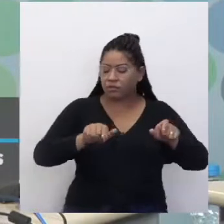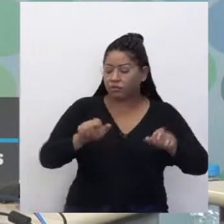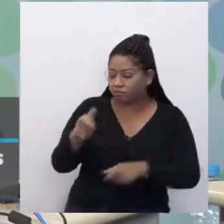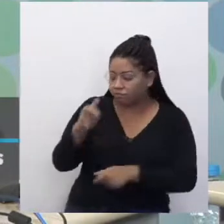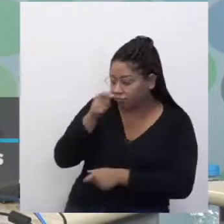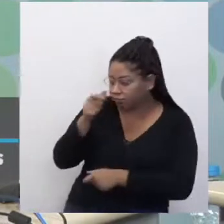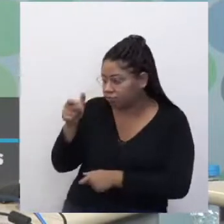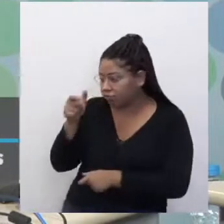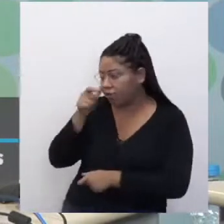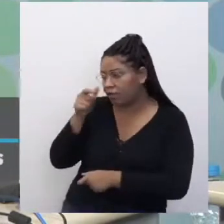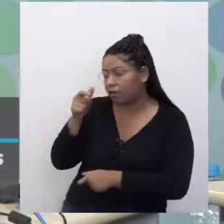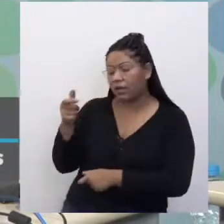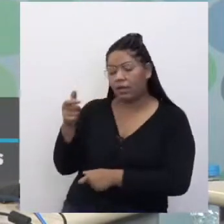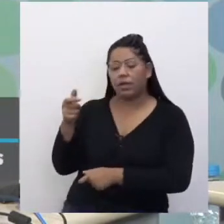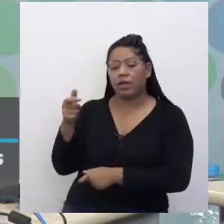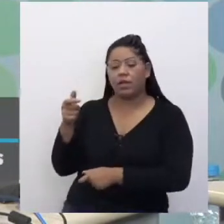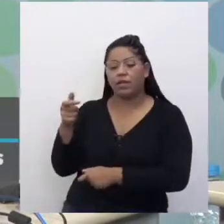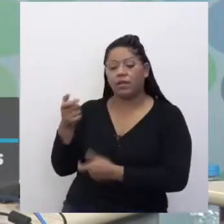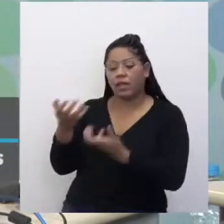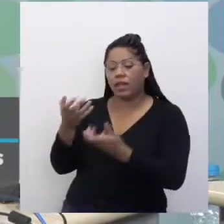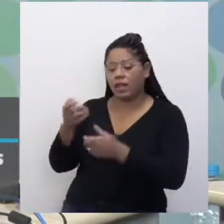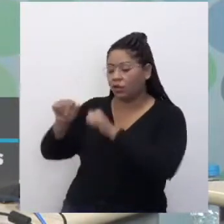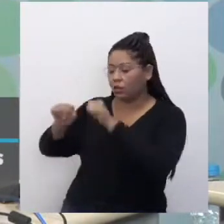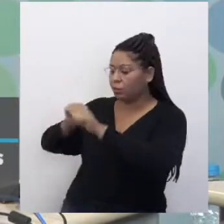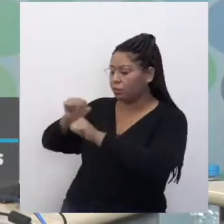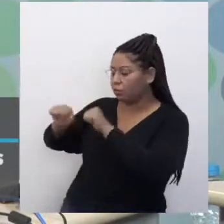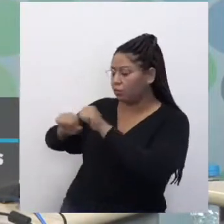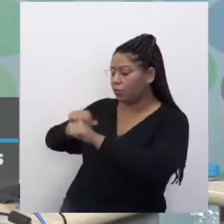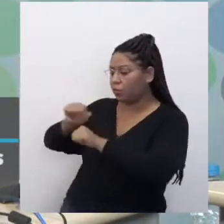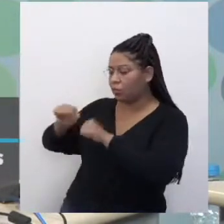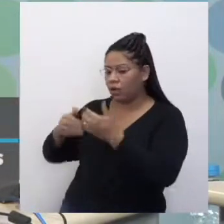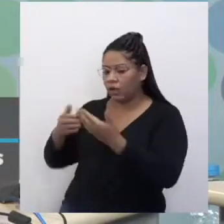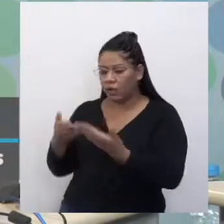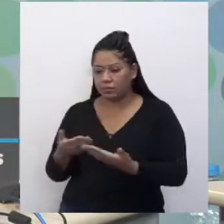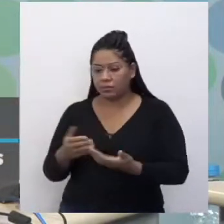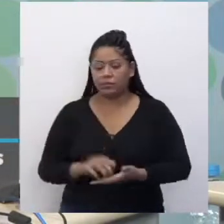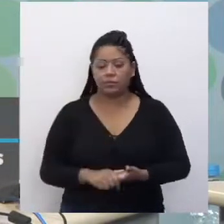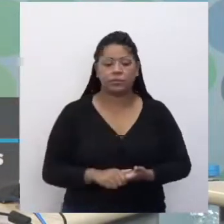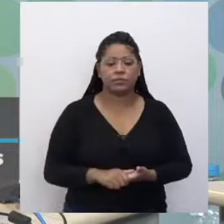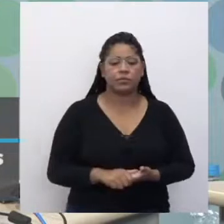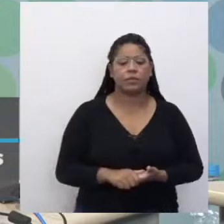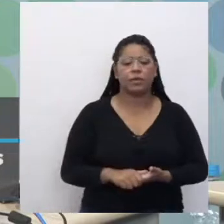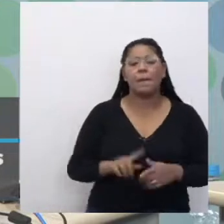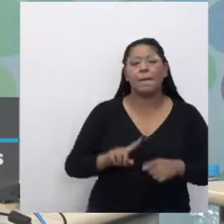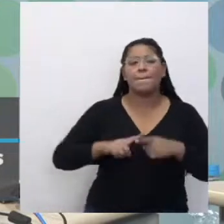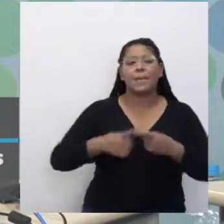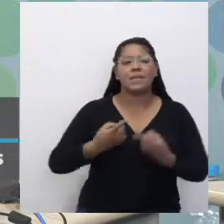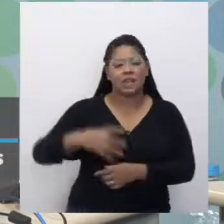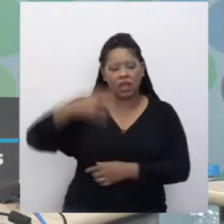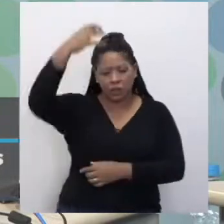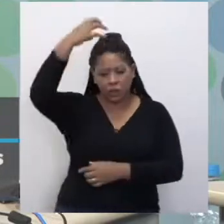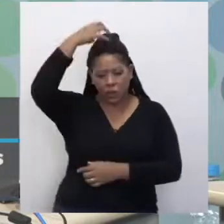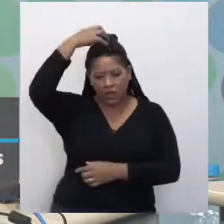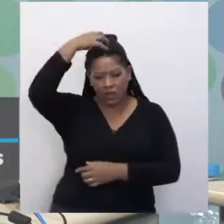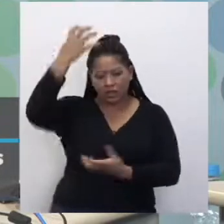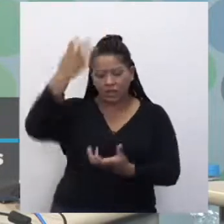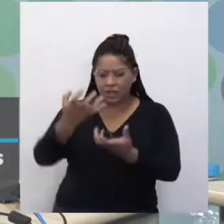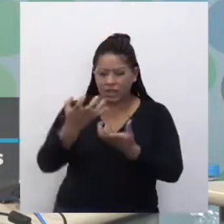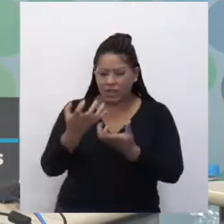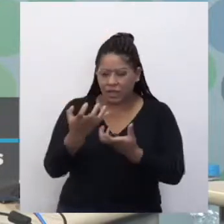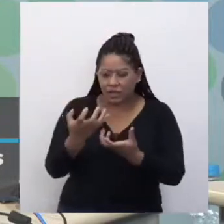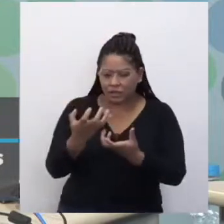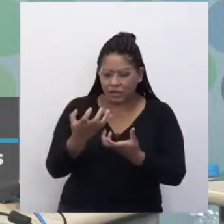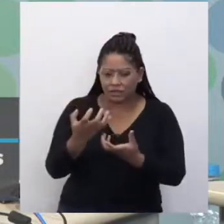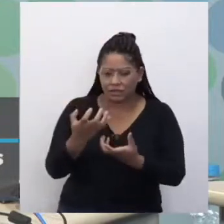questões de diferença de peso e de moeda, entre outras dificuldades aí. Mas será que o rei queria se aproximar da burguesia? A burguesia está querendo